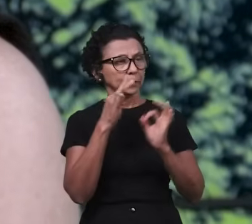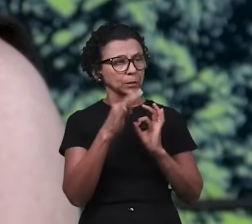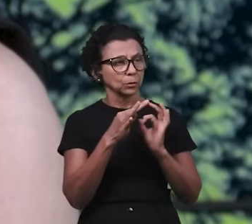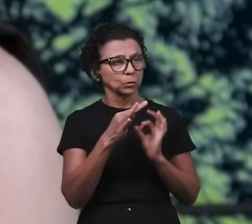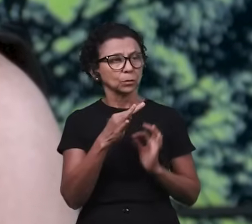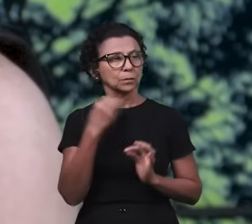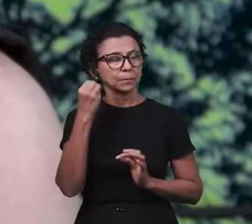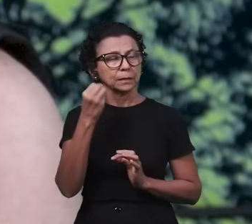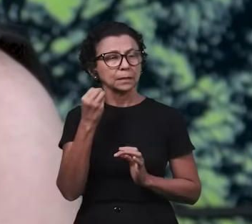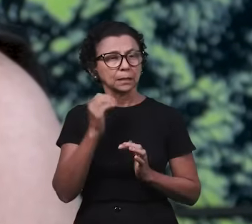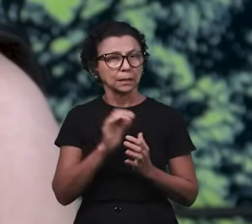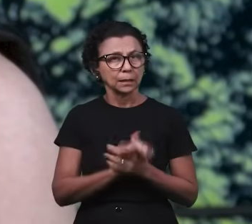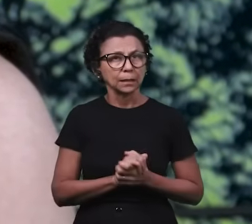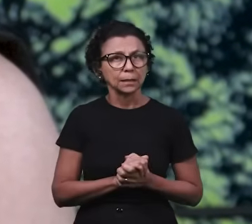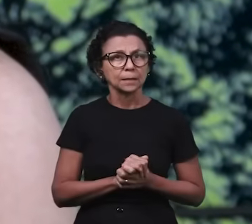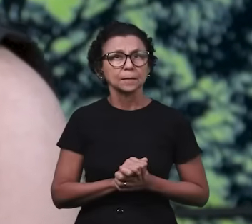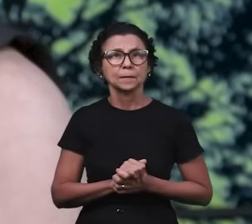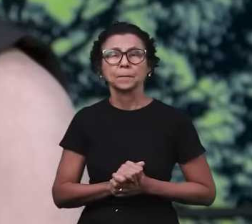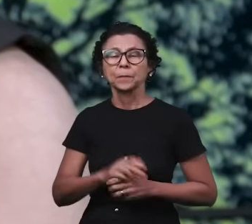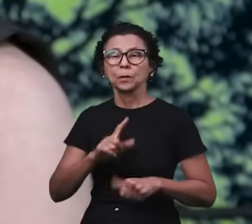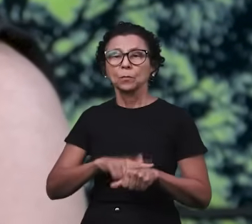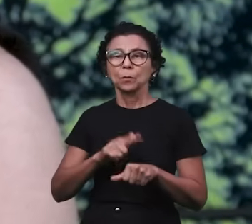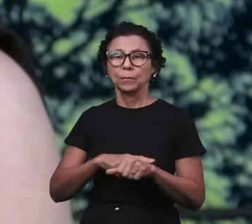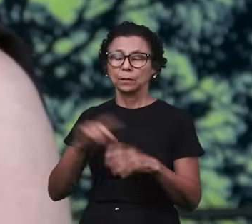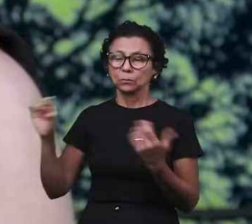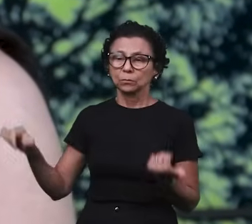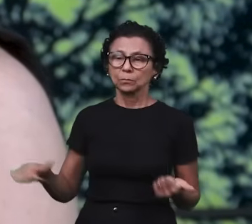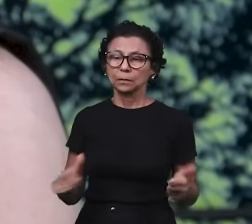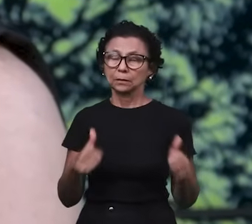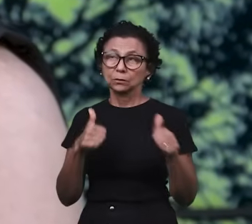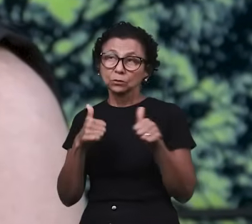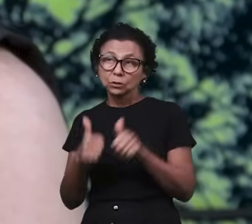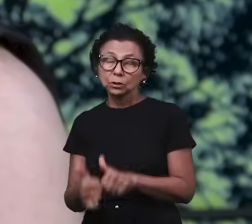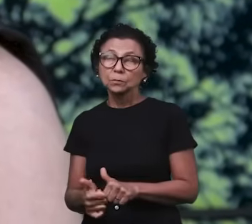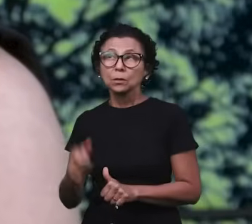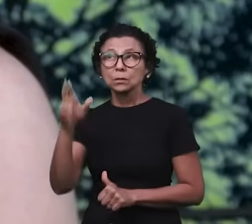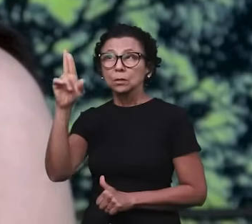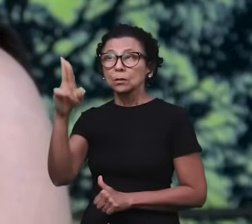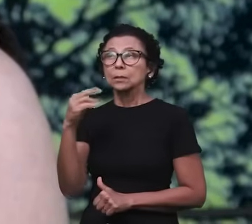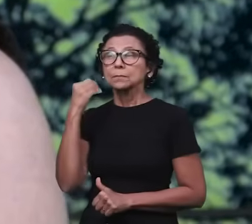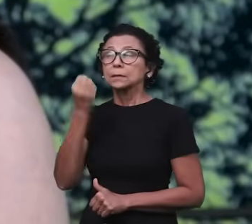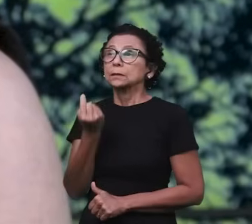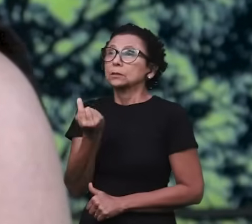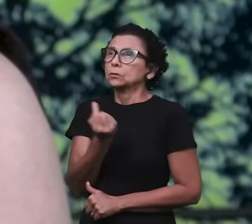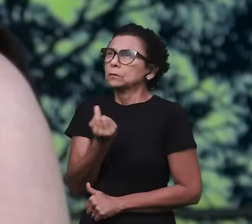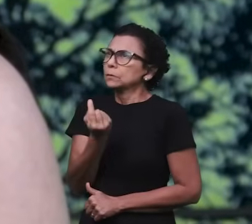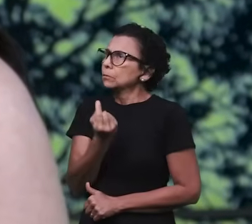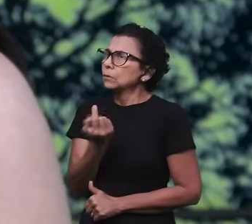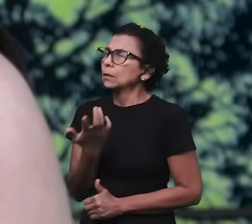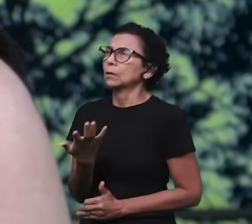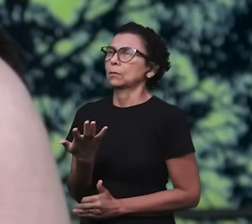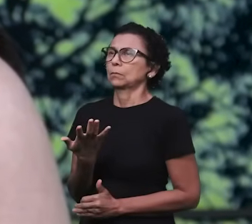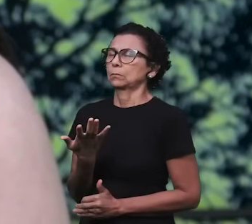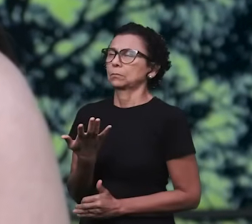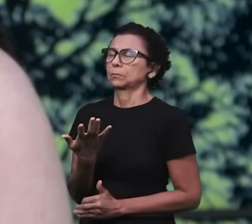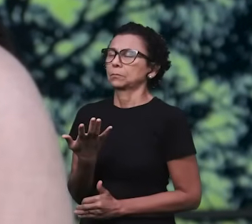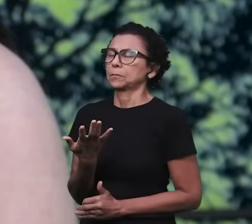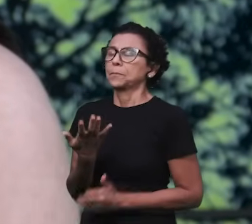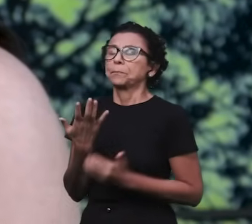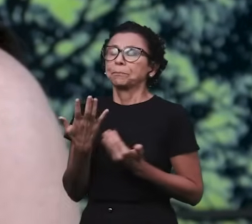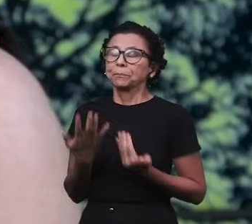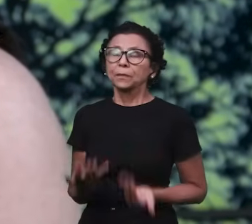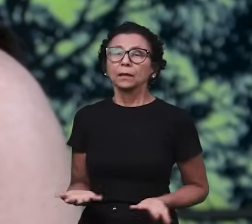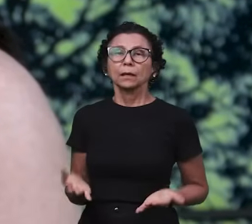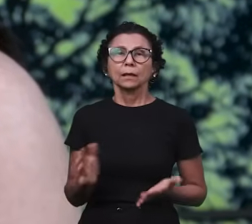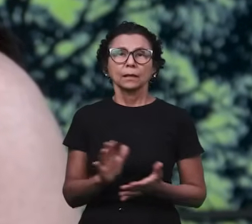pediu ao Senhor, Senhor, eu quero uma experiência individual com o Senhor, que é fruto desse ensino. E esse ensino, irmã